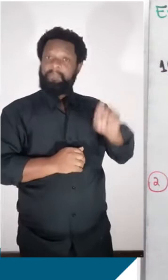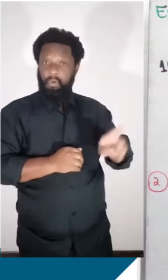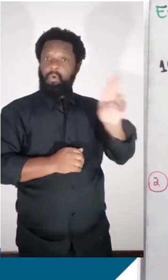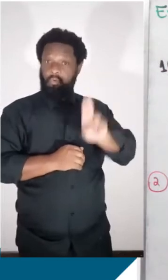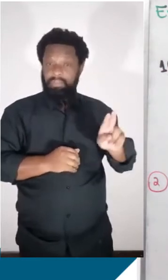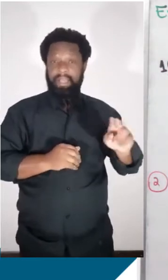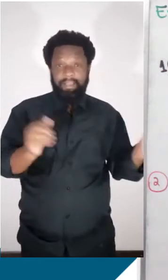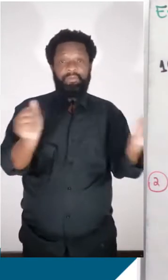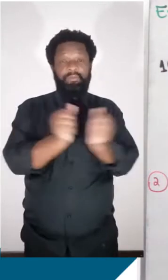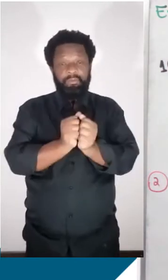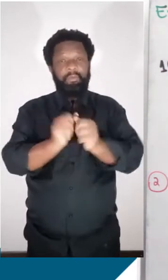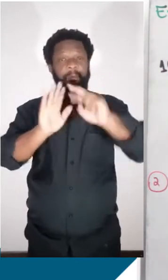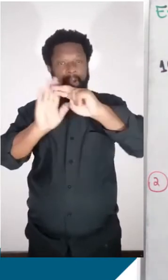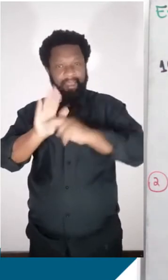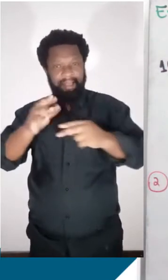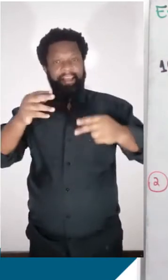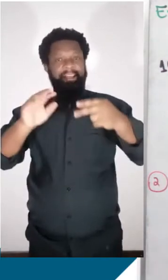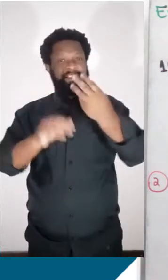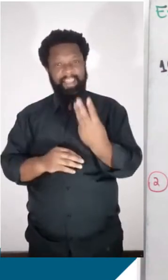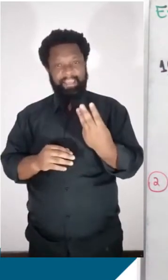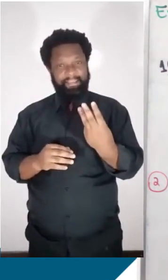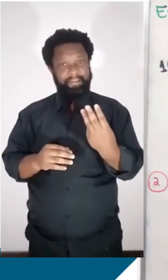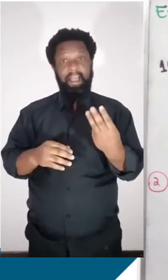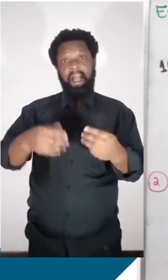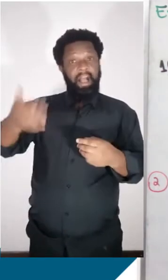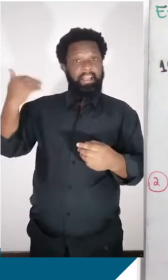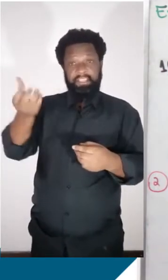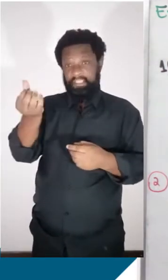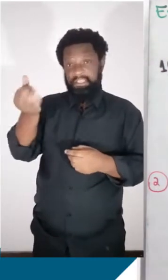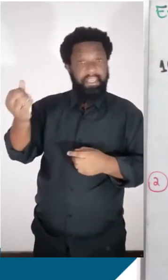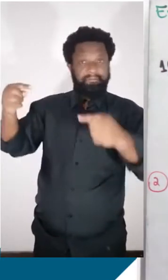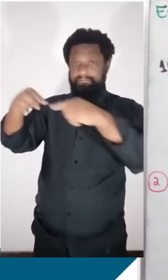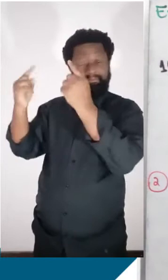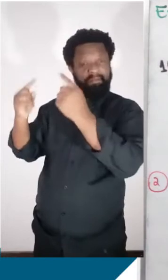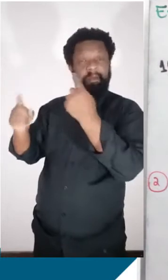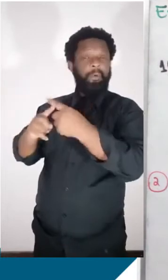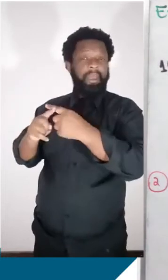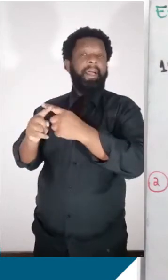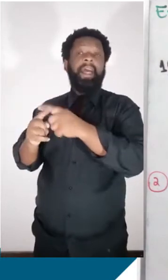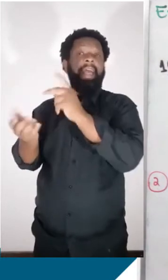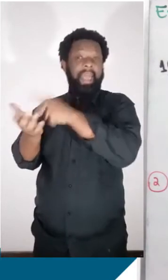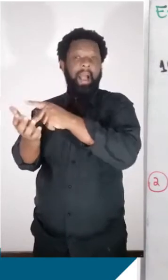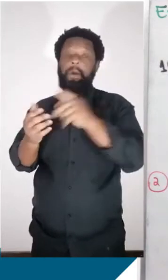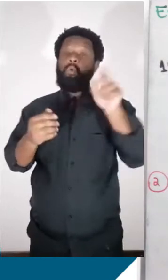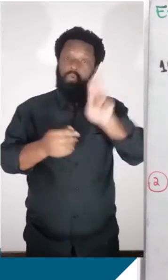sim eu posso usar na minha regra de 3, na minha estequiometria. Esse aqui eu não podia, 16 mol não, porque é o produto real. Só o teórico vai